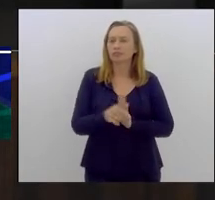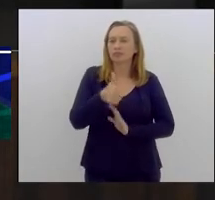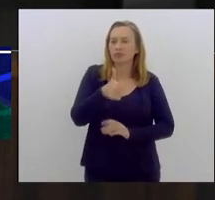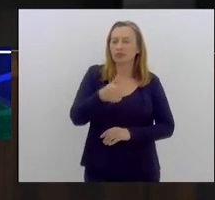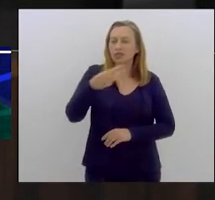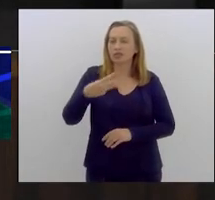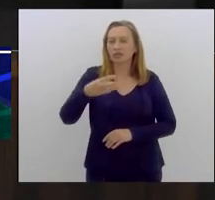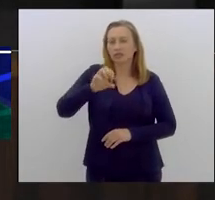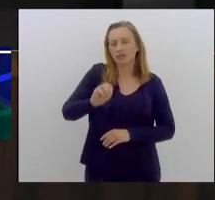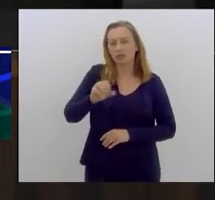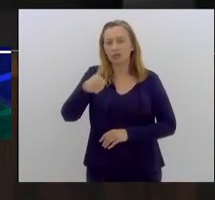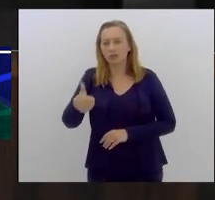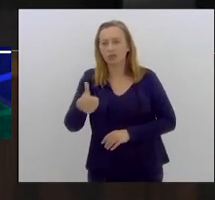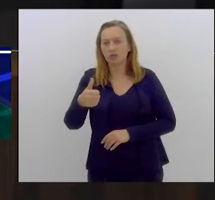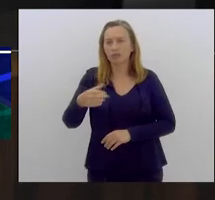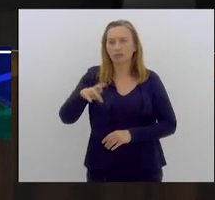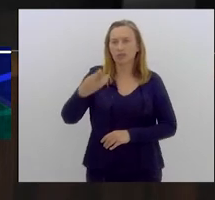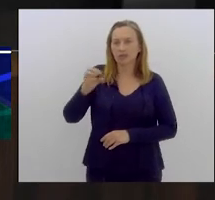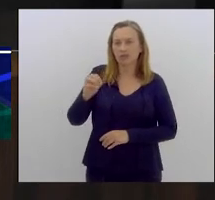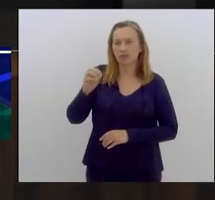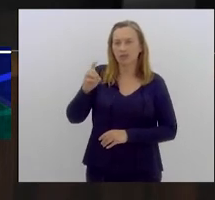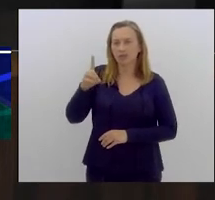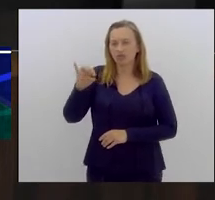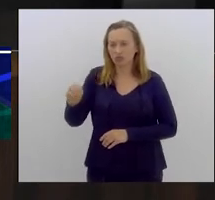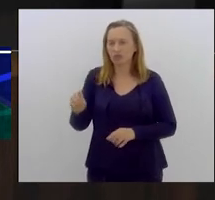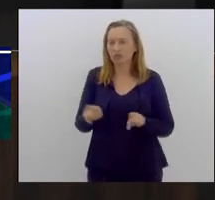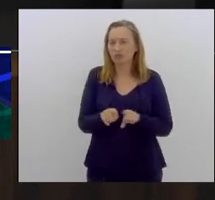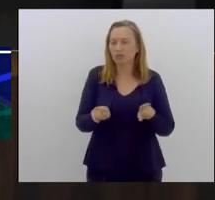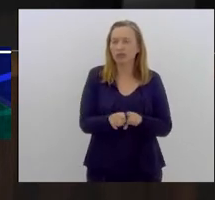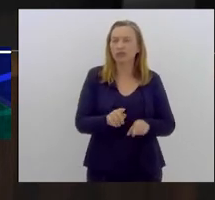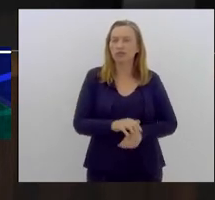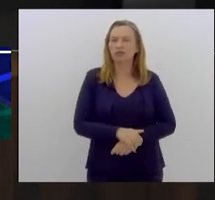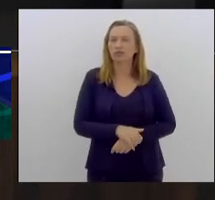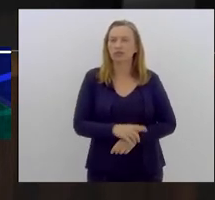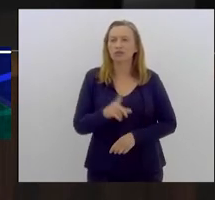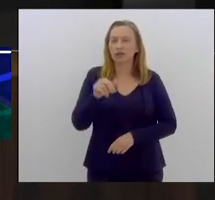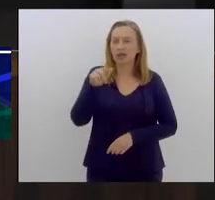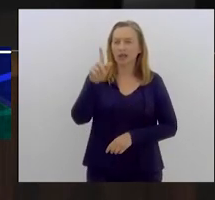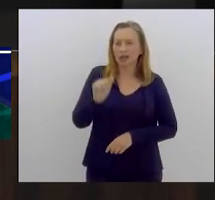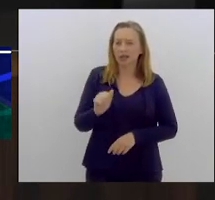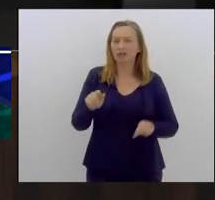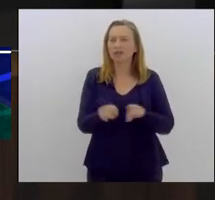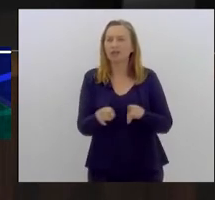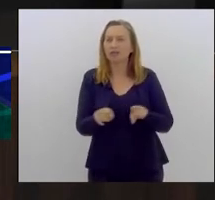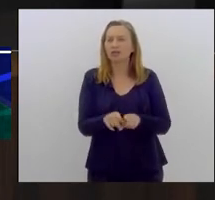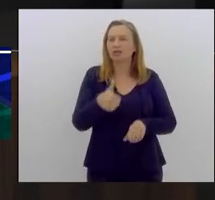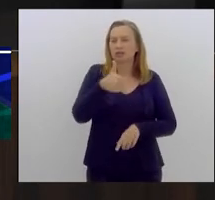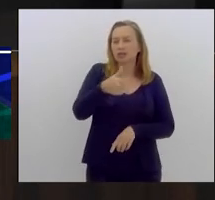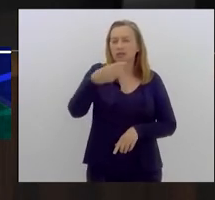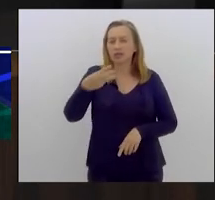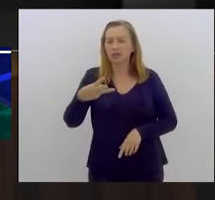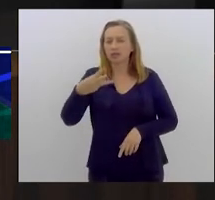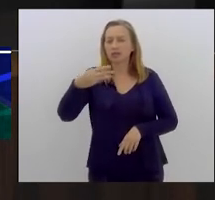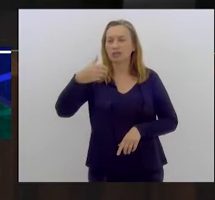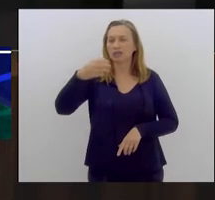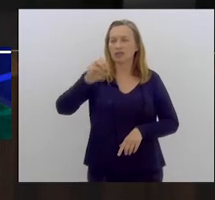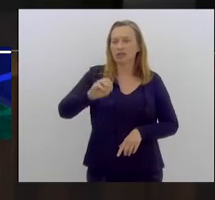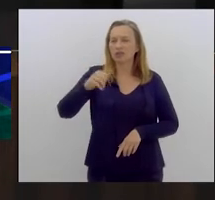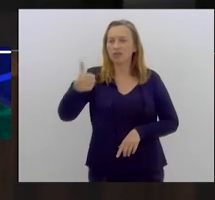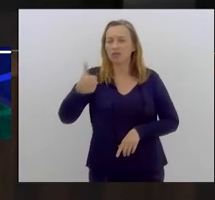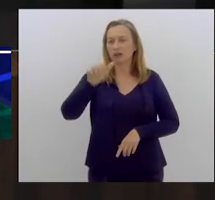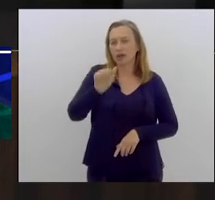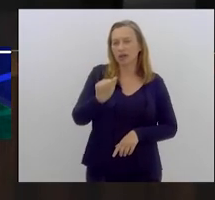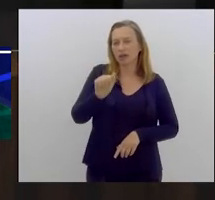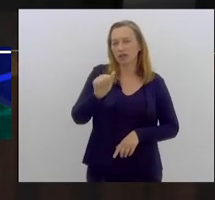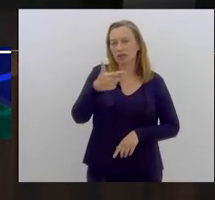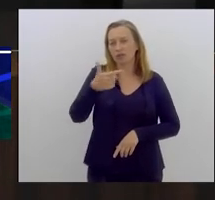1301, Marcelo Dino também, que é coautoria. Alana também. Projeto de lei 1301, AD 12, de autoria do deputado